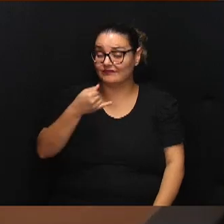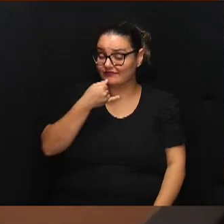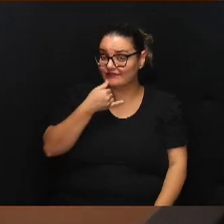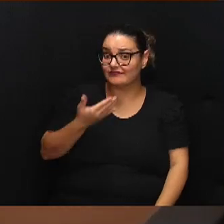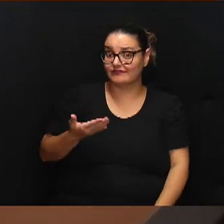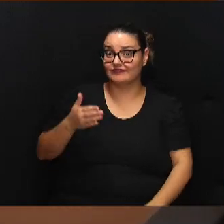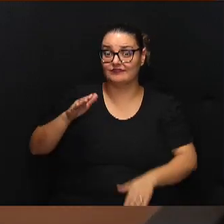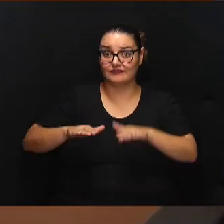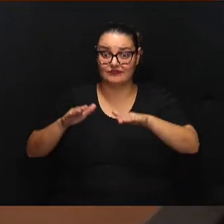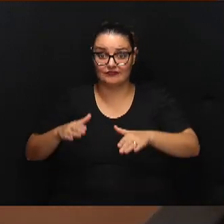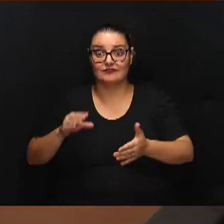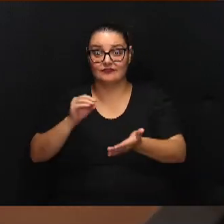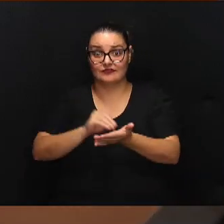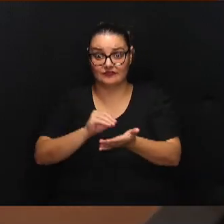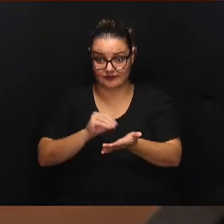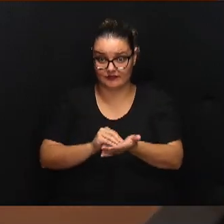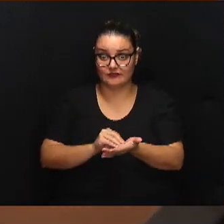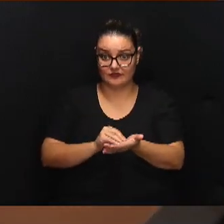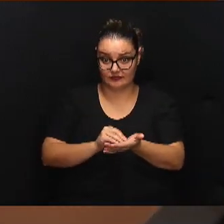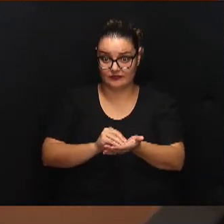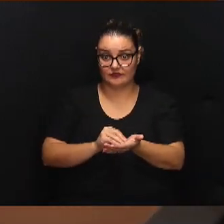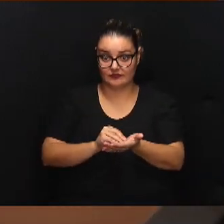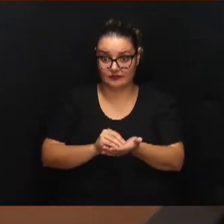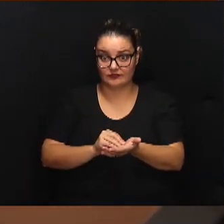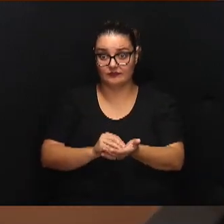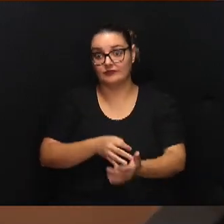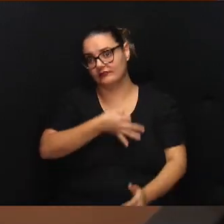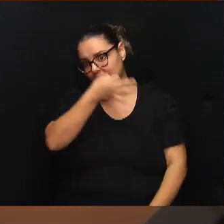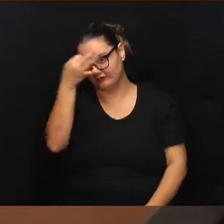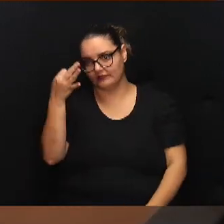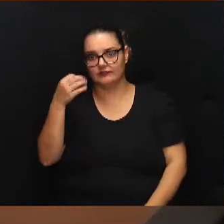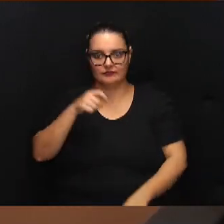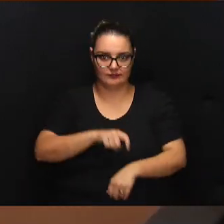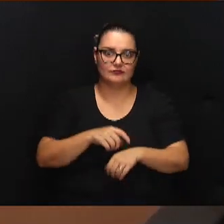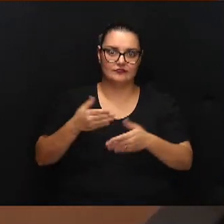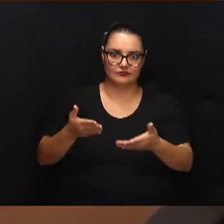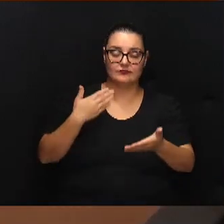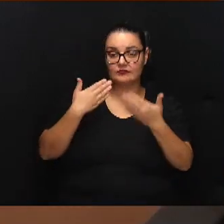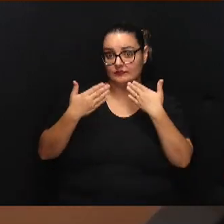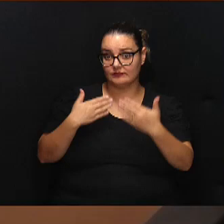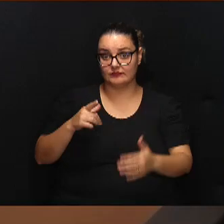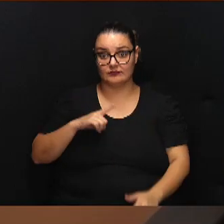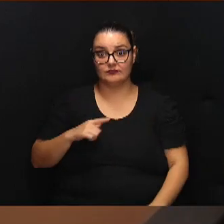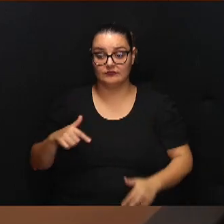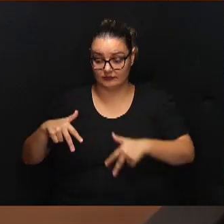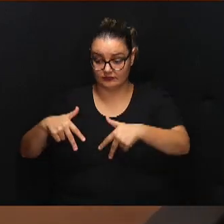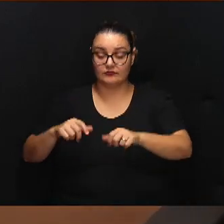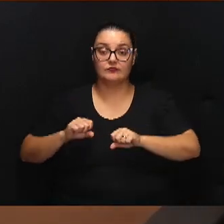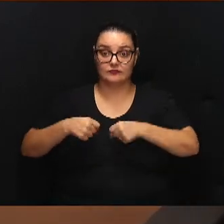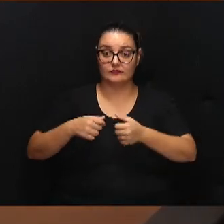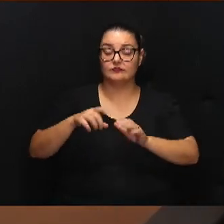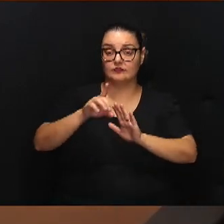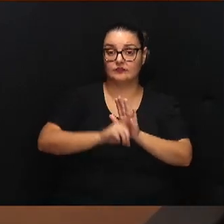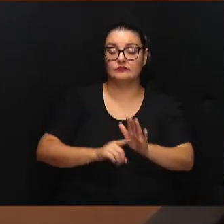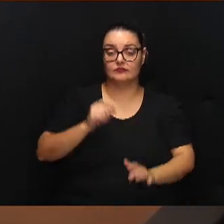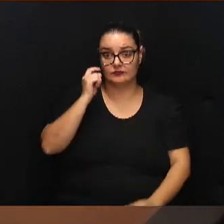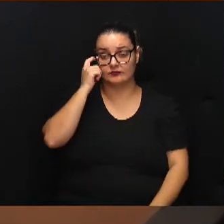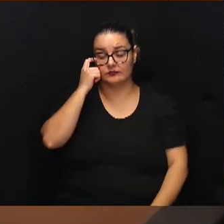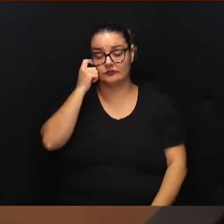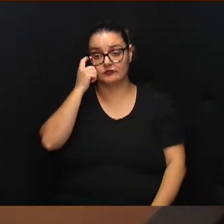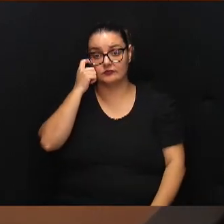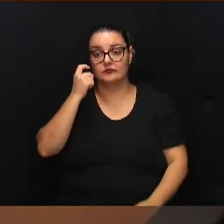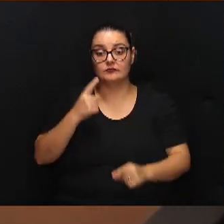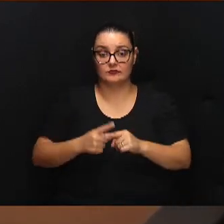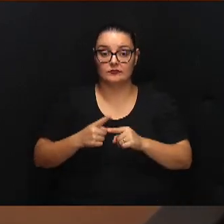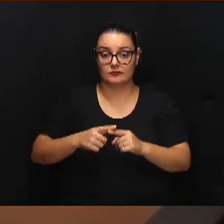às vezes falta, né? O que a gente está tendo muita sorte de estar aqui nesse momento, podendo conversar e ter alguém lutando por esses direitos, porque a gente